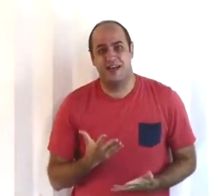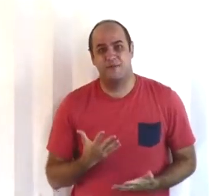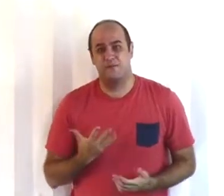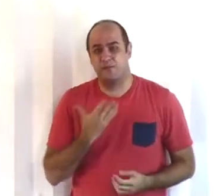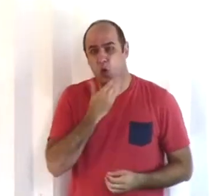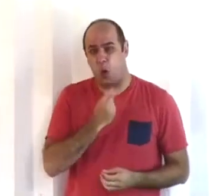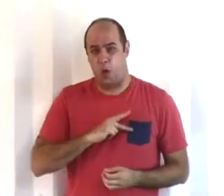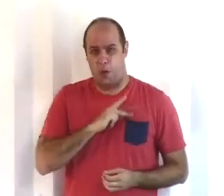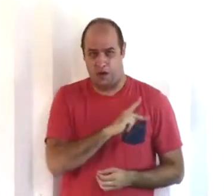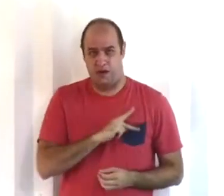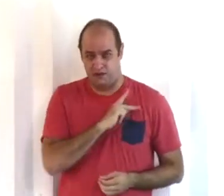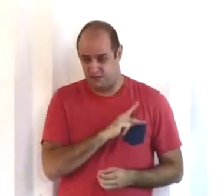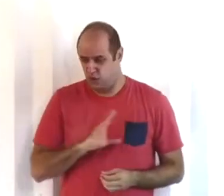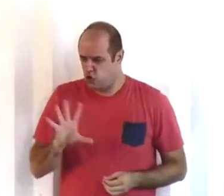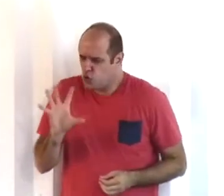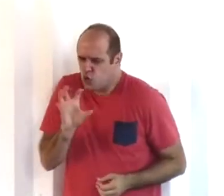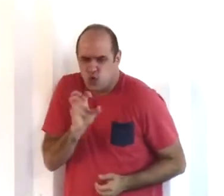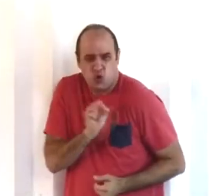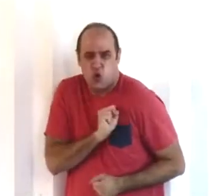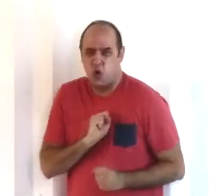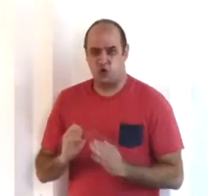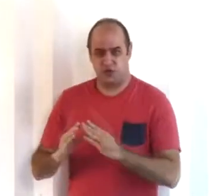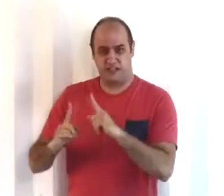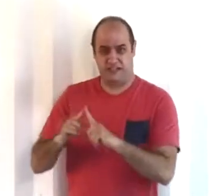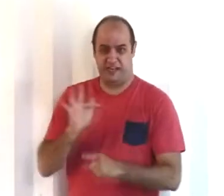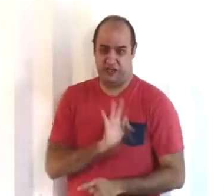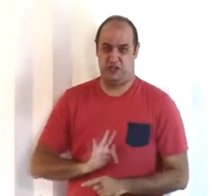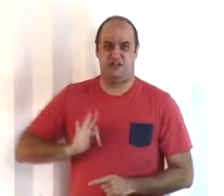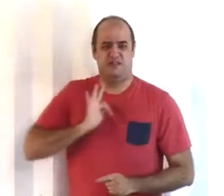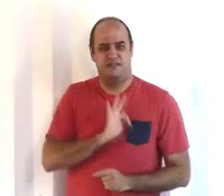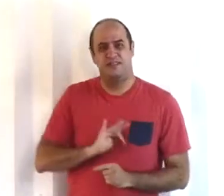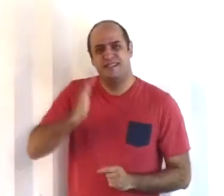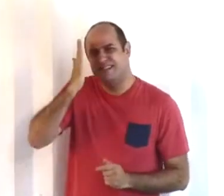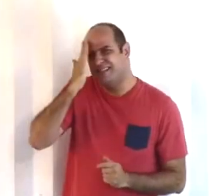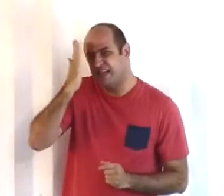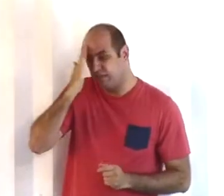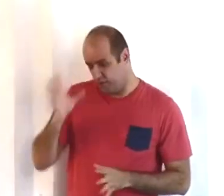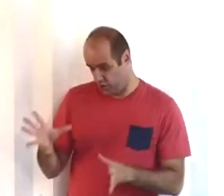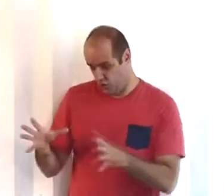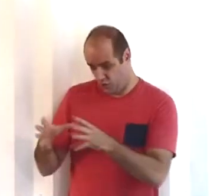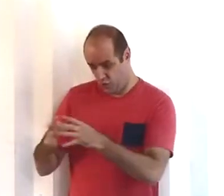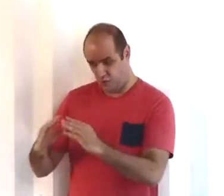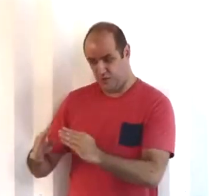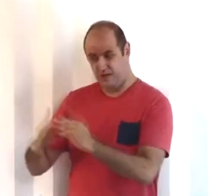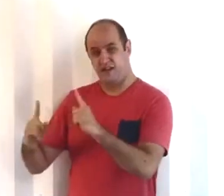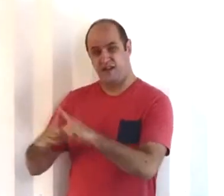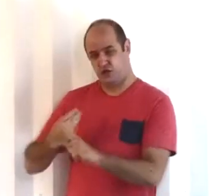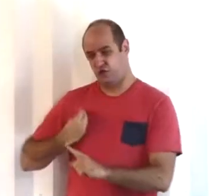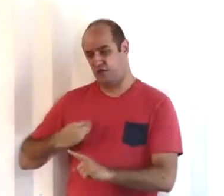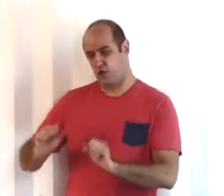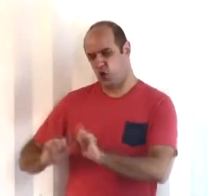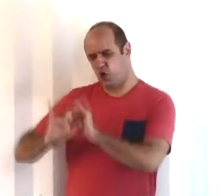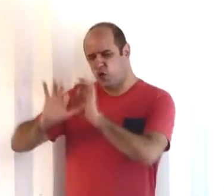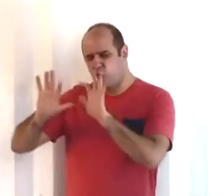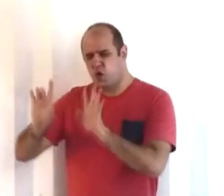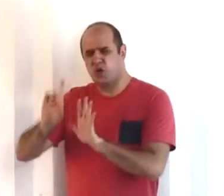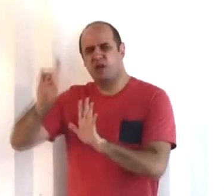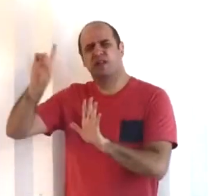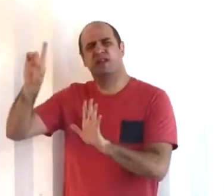e sabia que uma das maneiras de ela viver para a glória de Deus naquela época